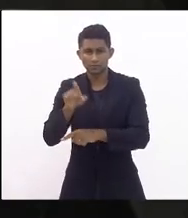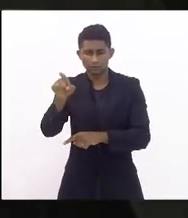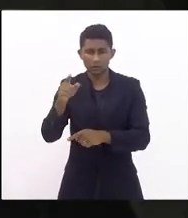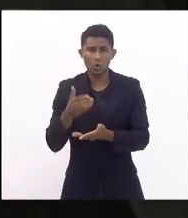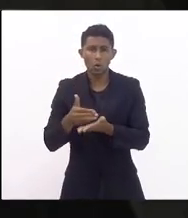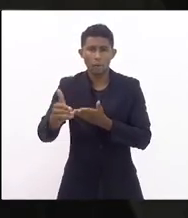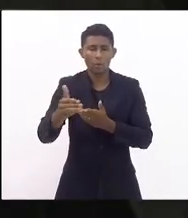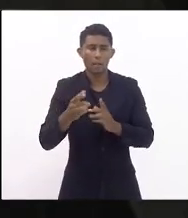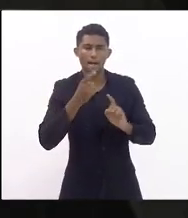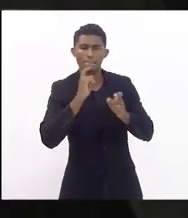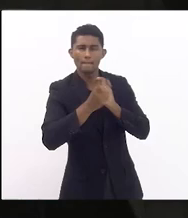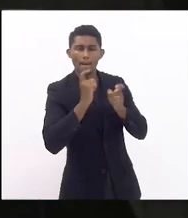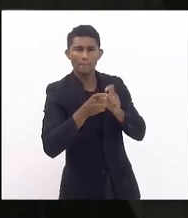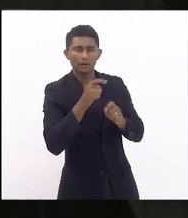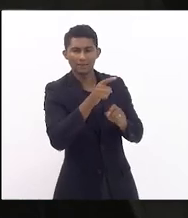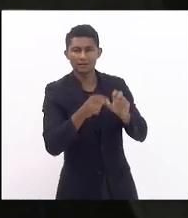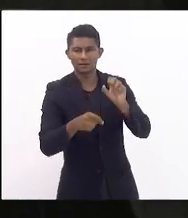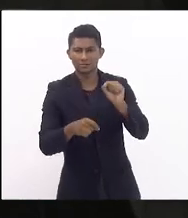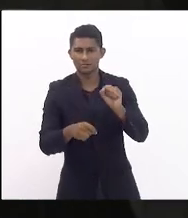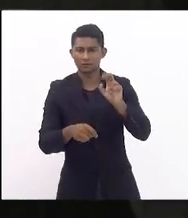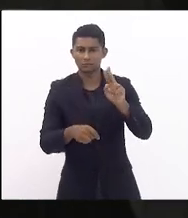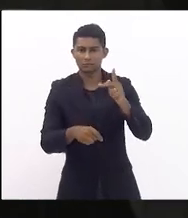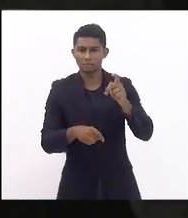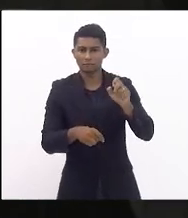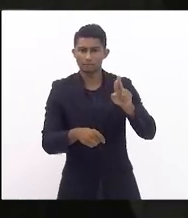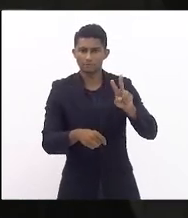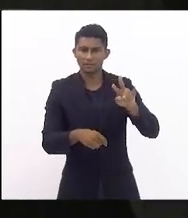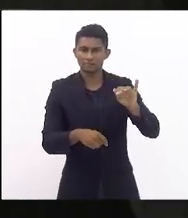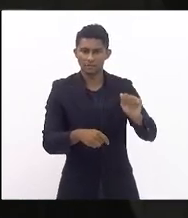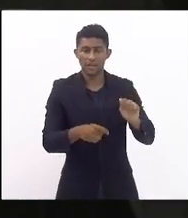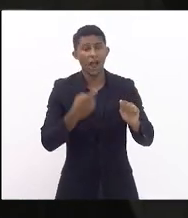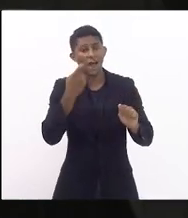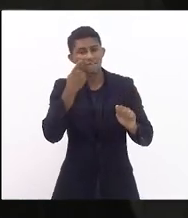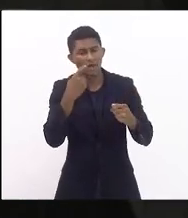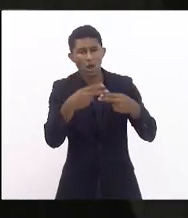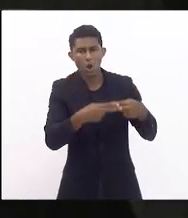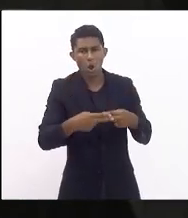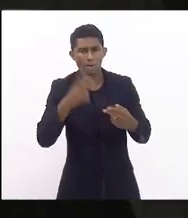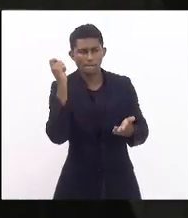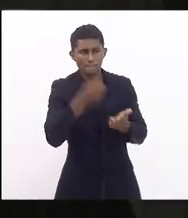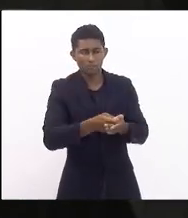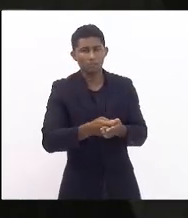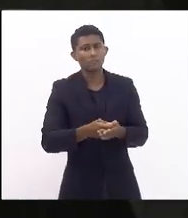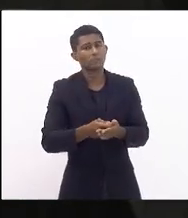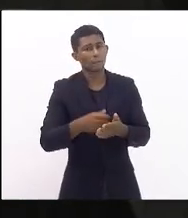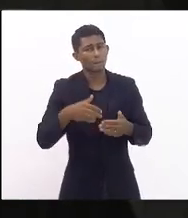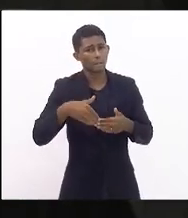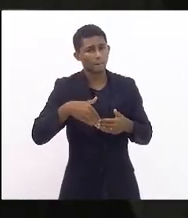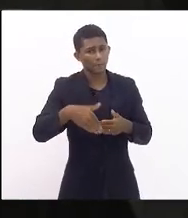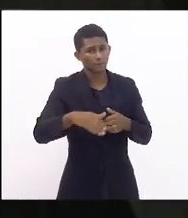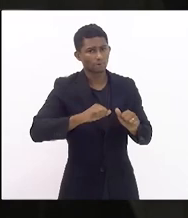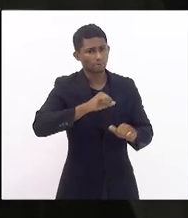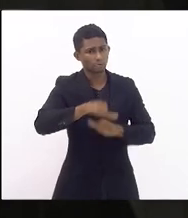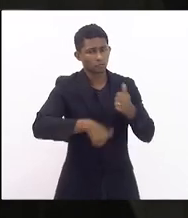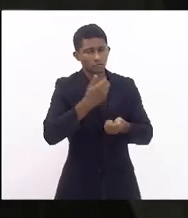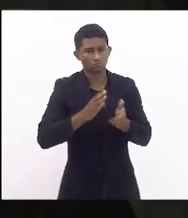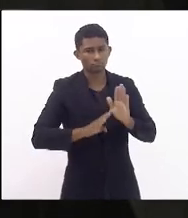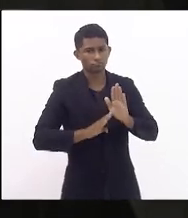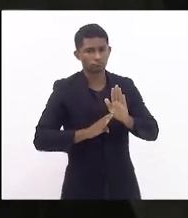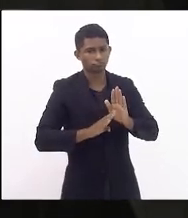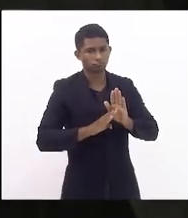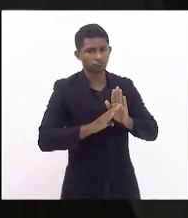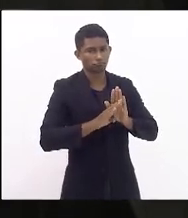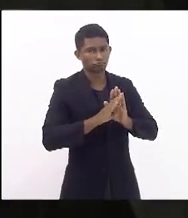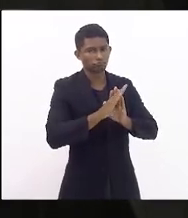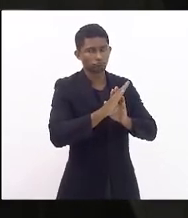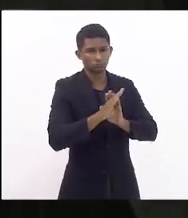fazer com a Supervia em relação ao valor da tarifa, que tem previsão de alteração de R$ 5 para R$